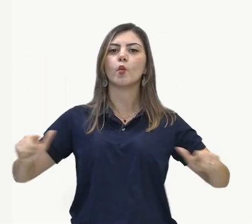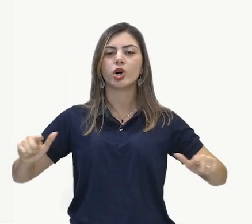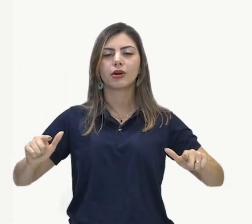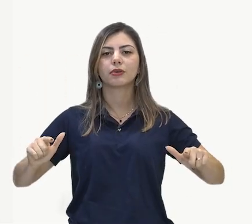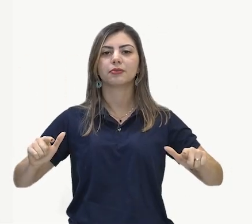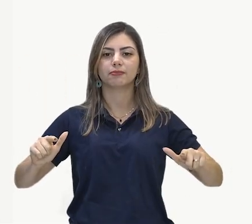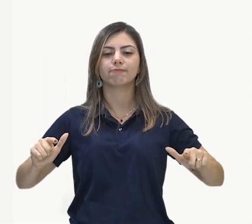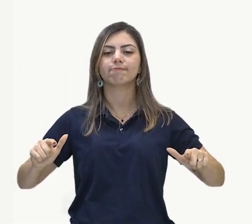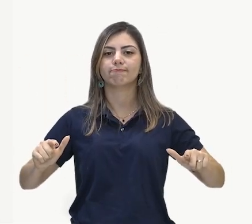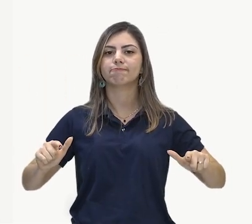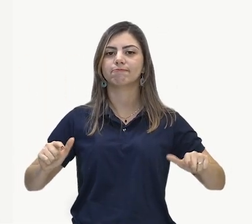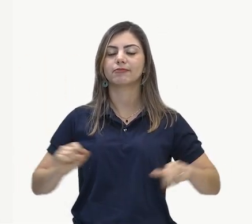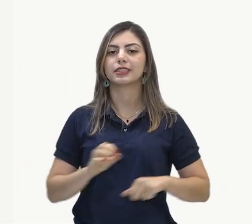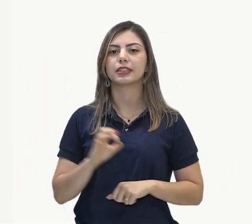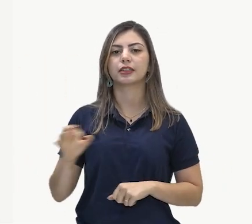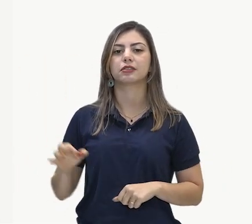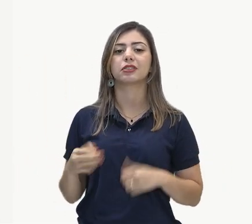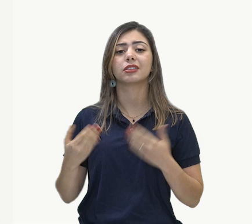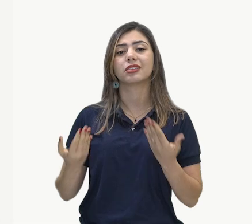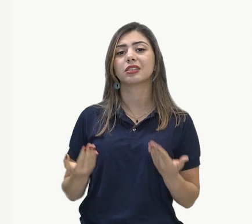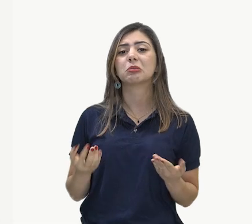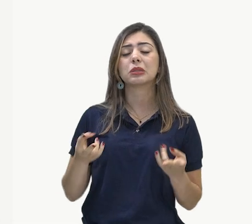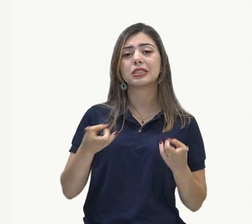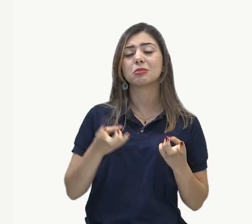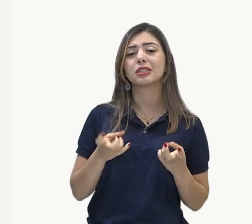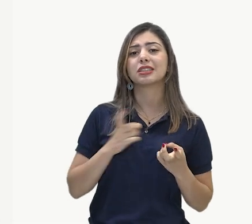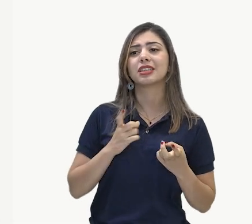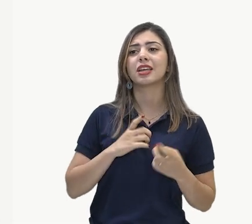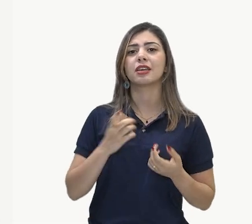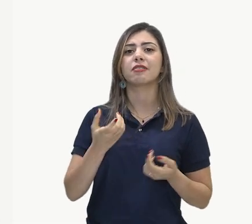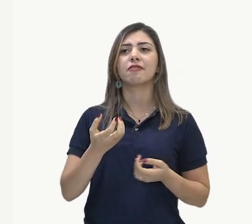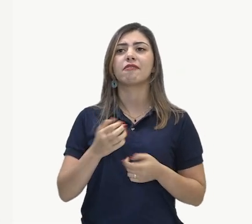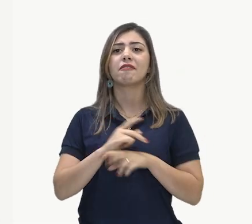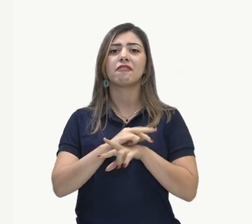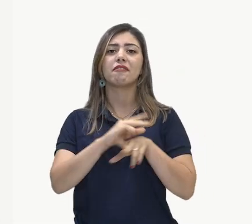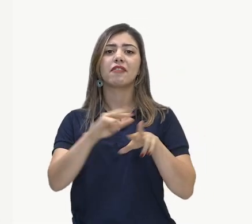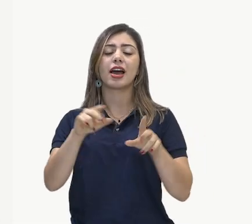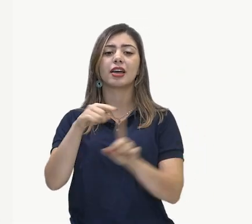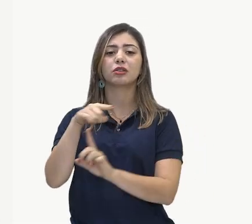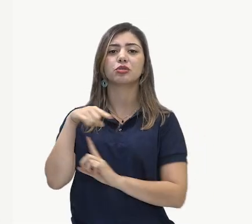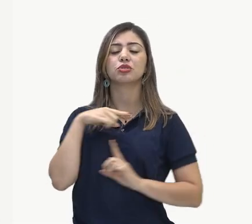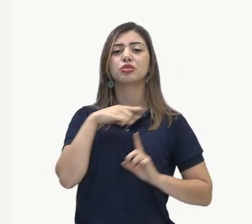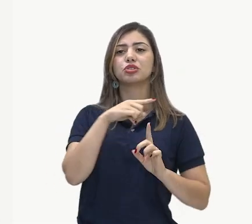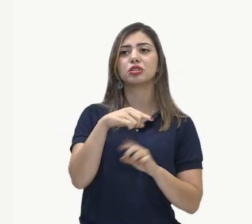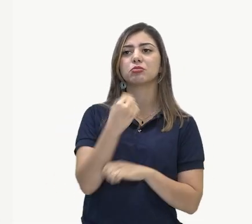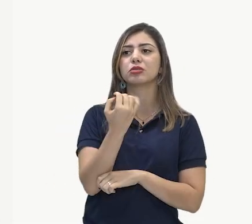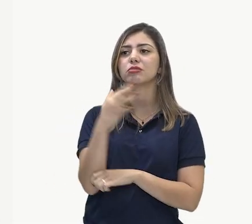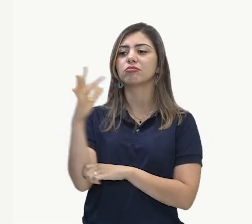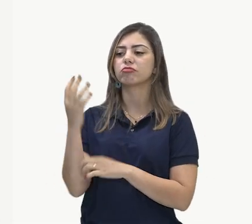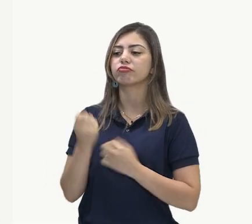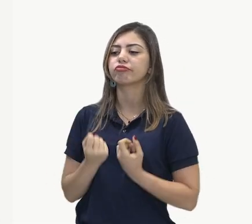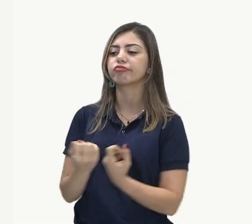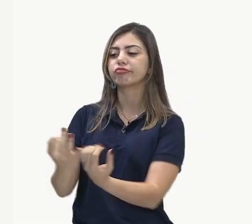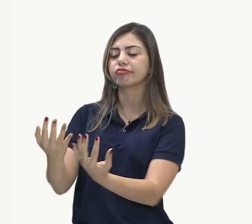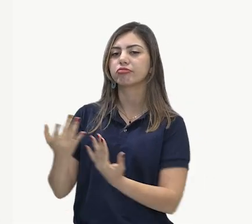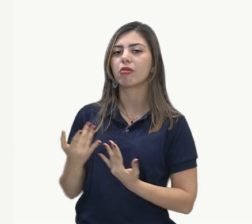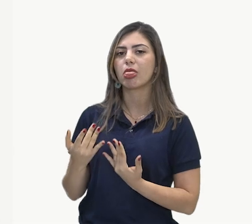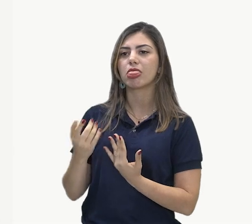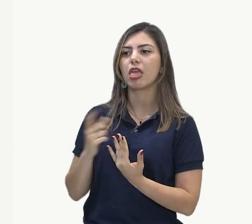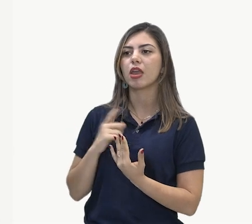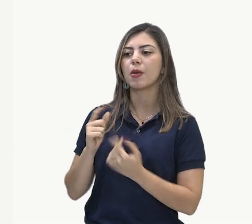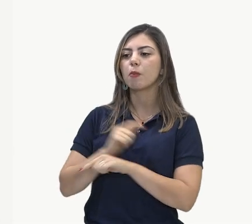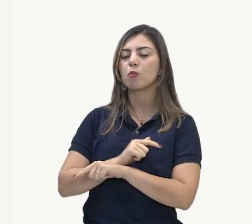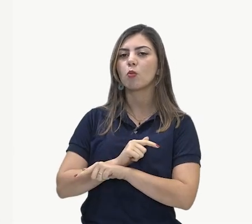área. Ou seja, estamos perdendo, né, a camada, a cobertura vegetal que temos na